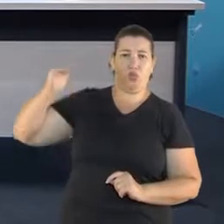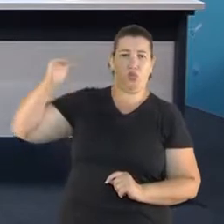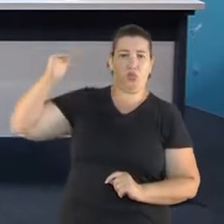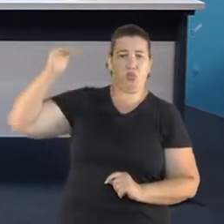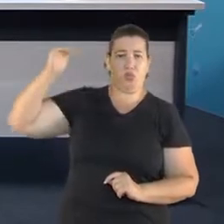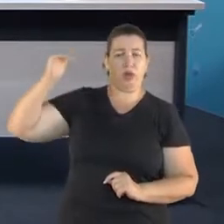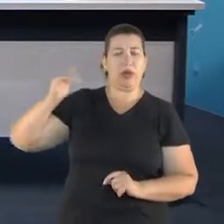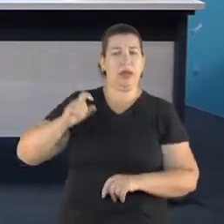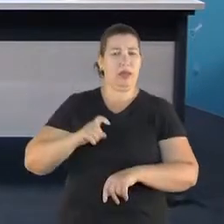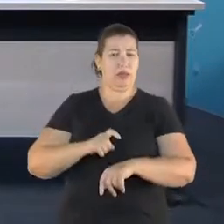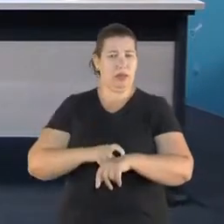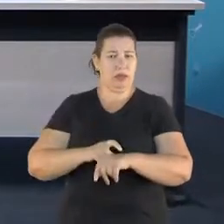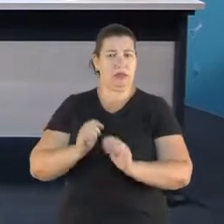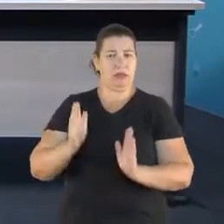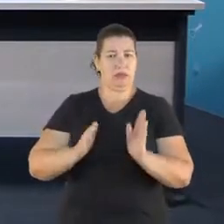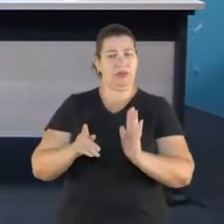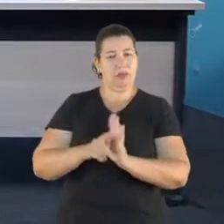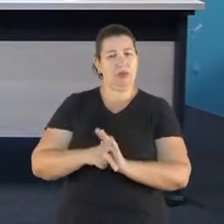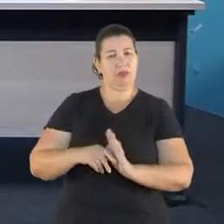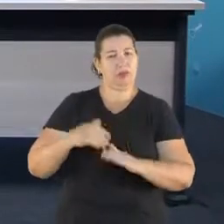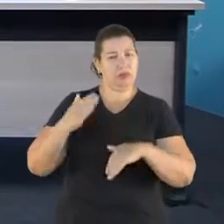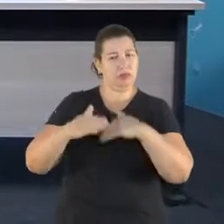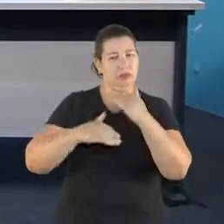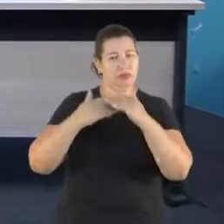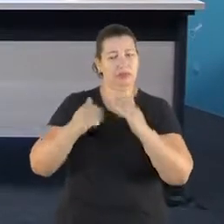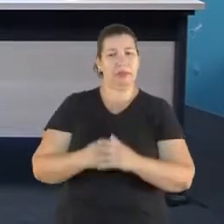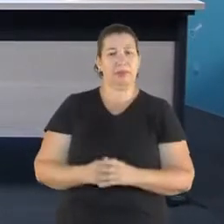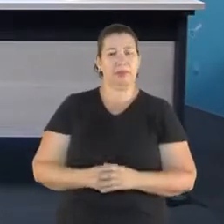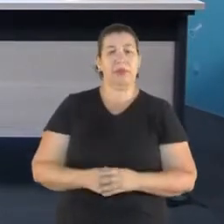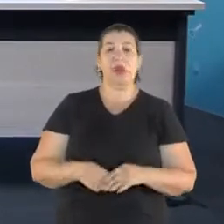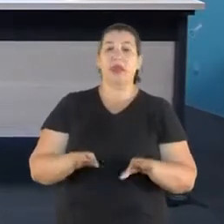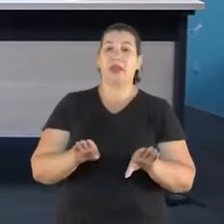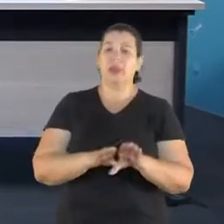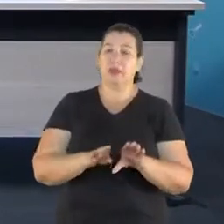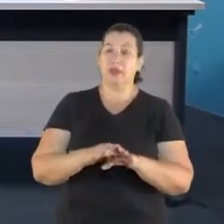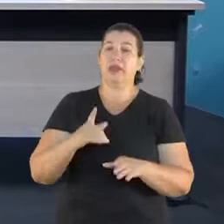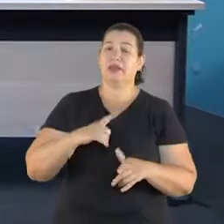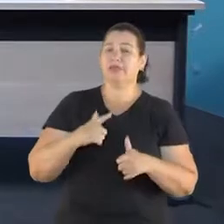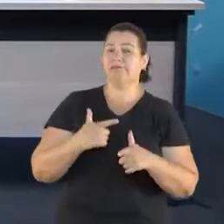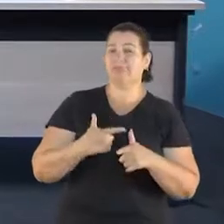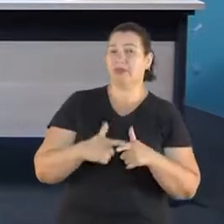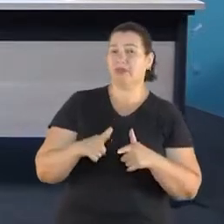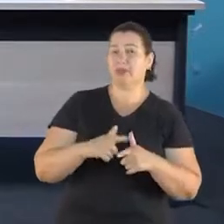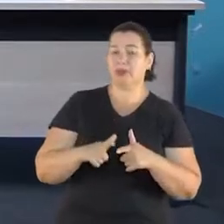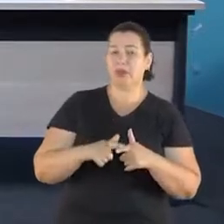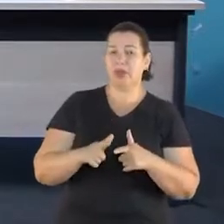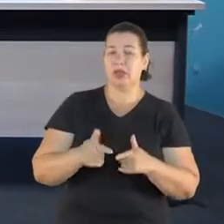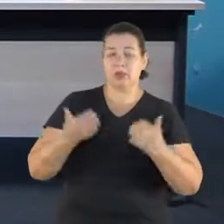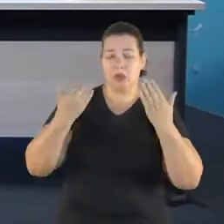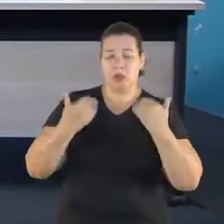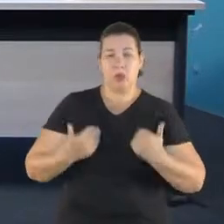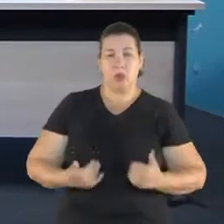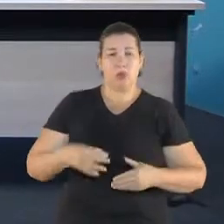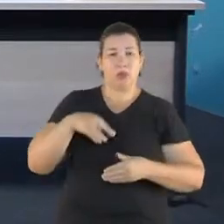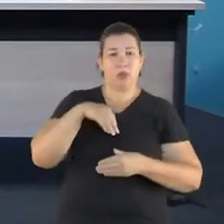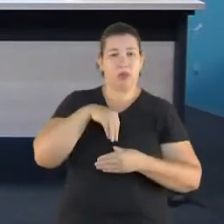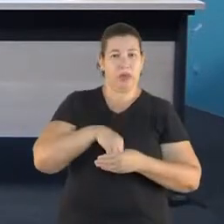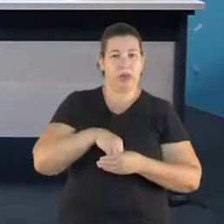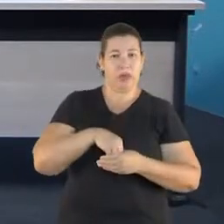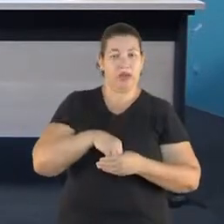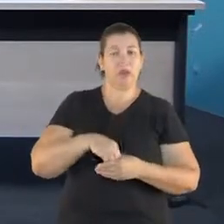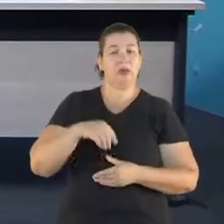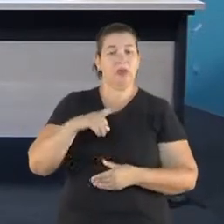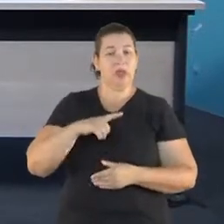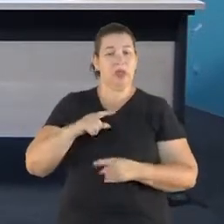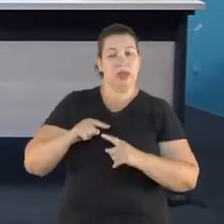durante a fase do crescimento, que é normal. Pode levar a umas condições e algumas complicações nos sistemas internos do nosso corpo. Caso isso